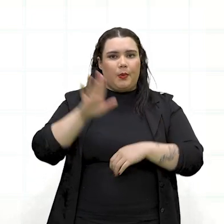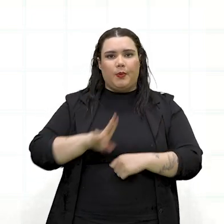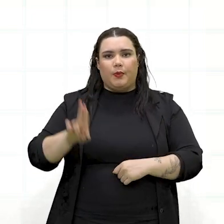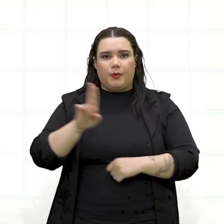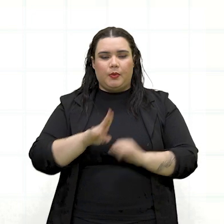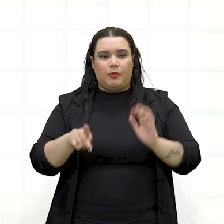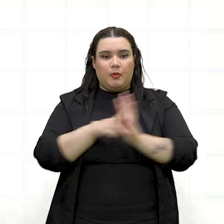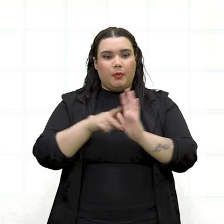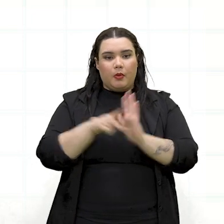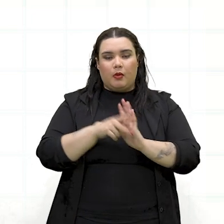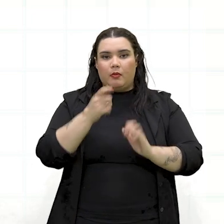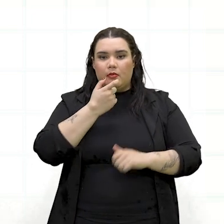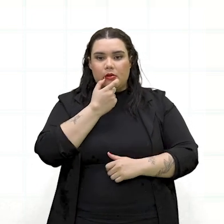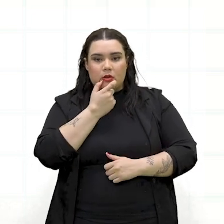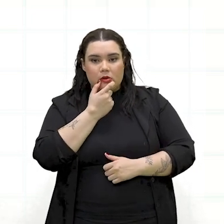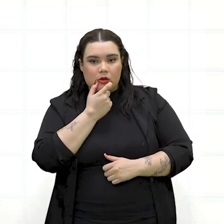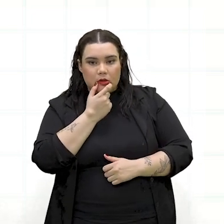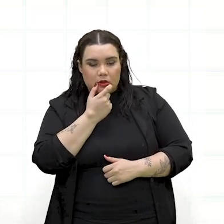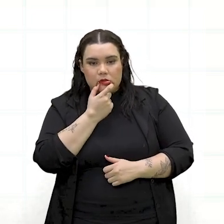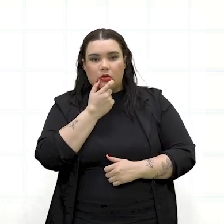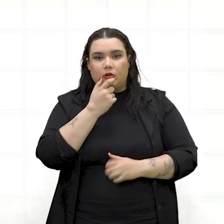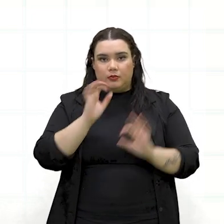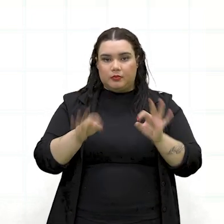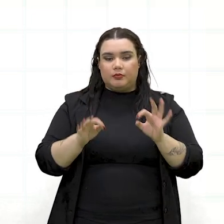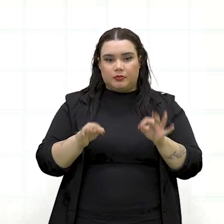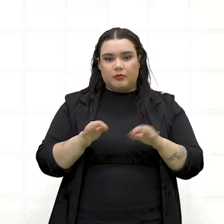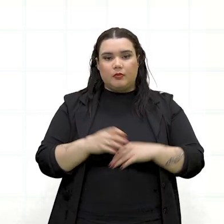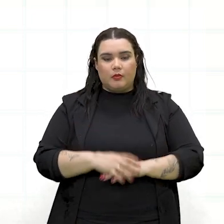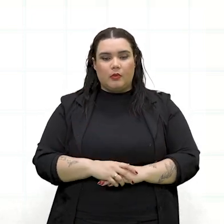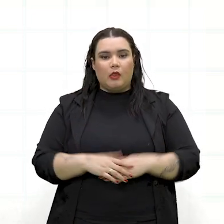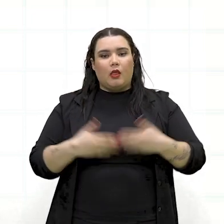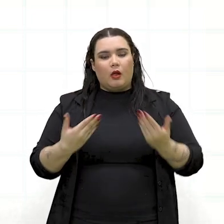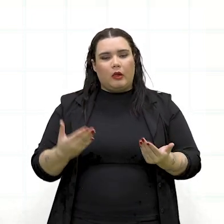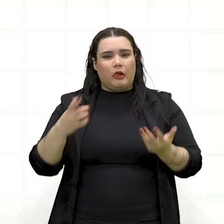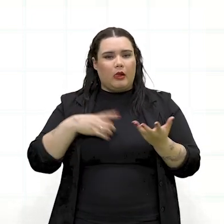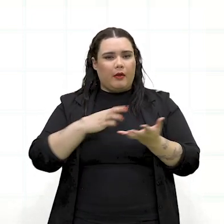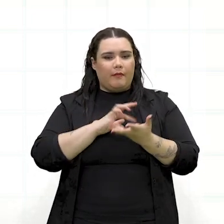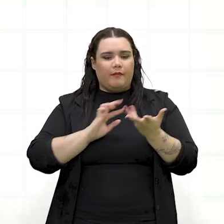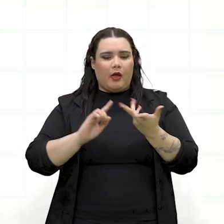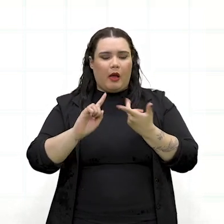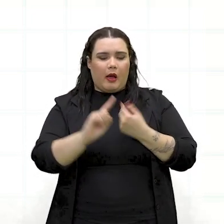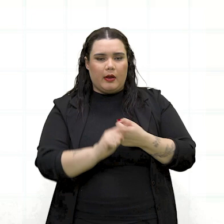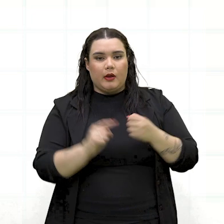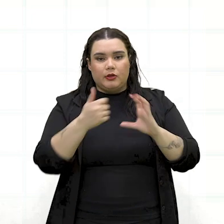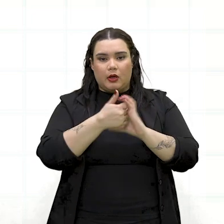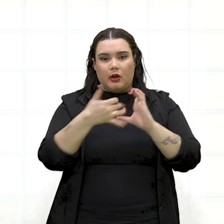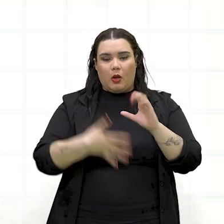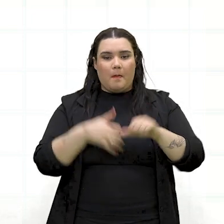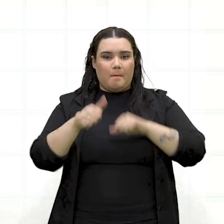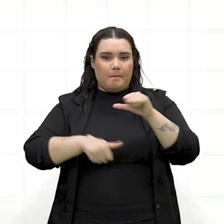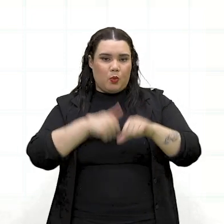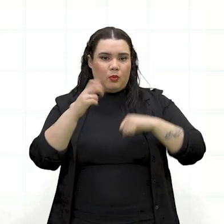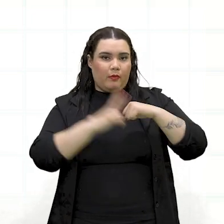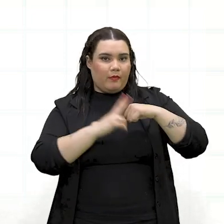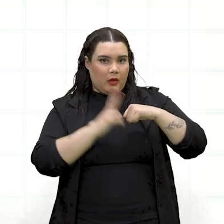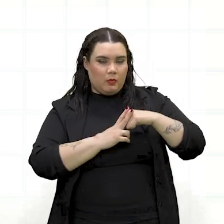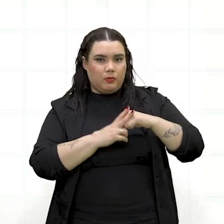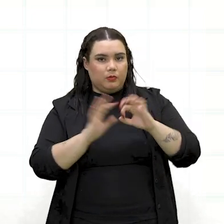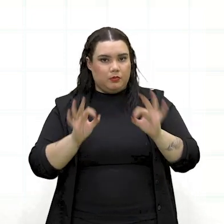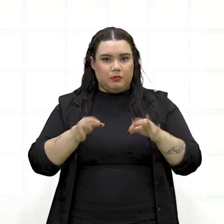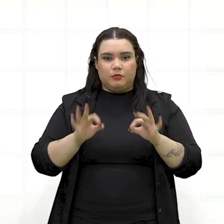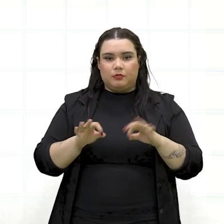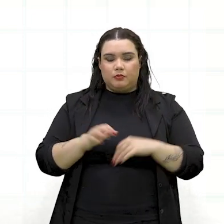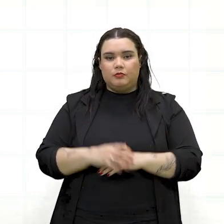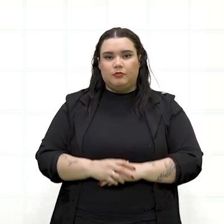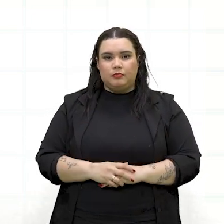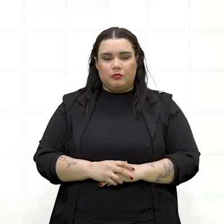língua inglesa, né, dos modais, certo? E ele traz muitas características que modificam o verbo, tá?